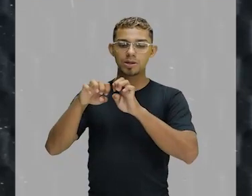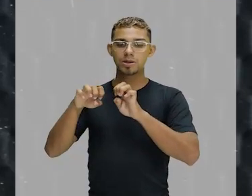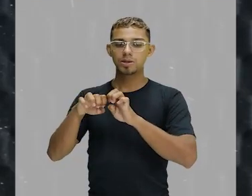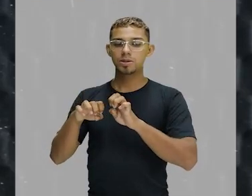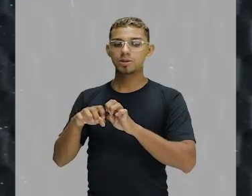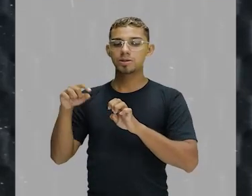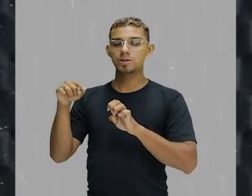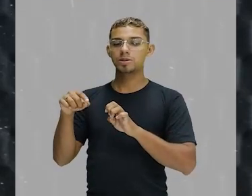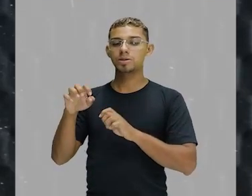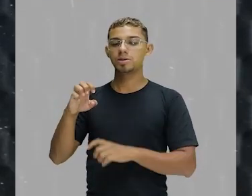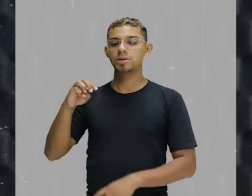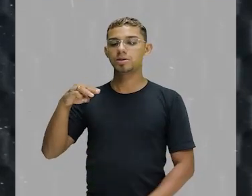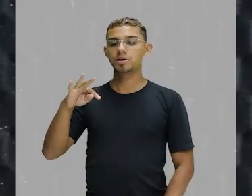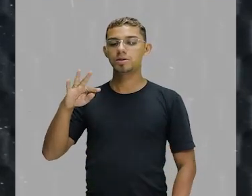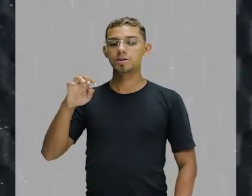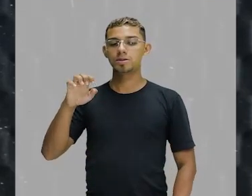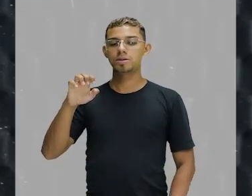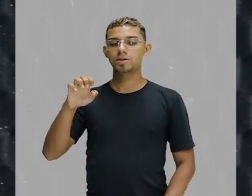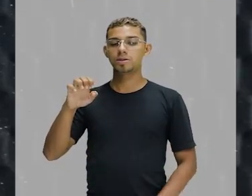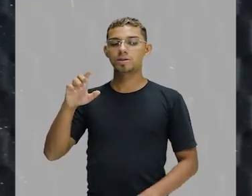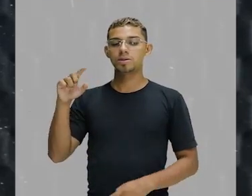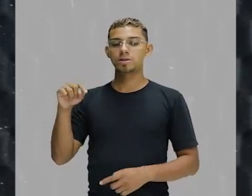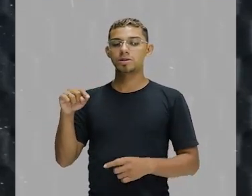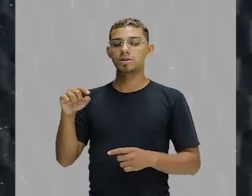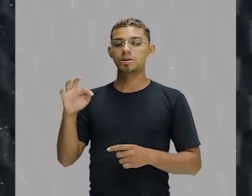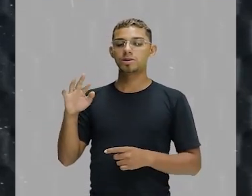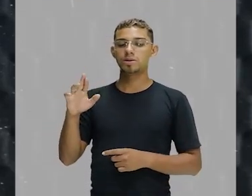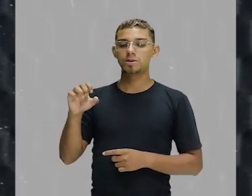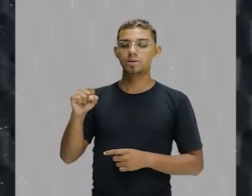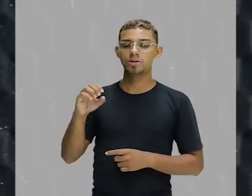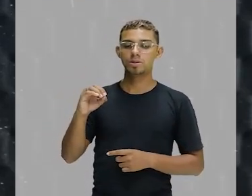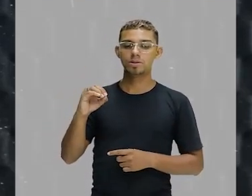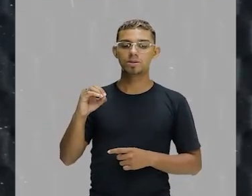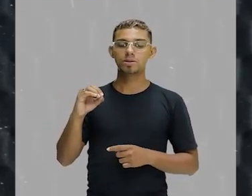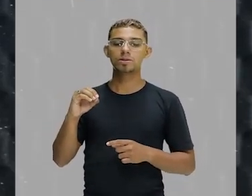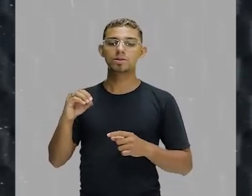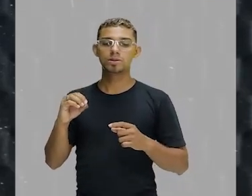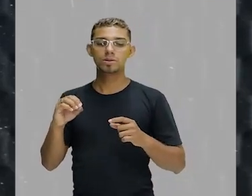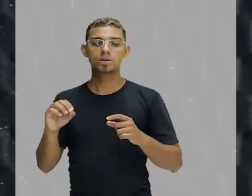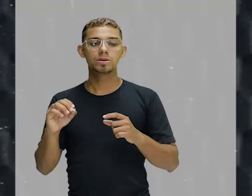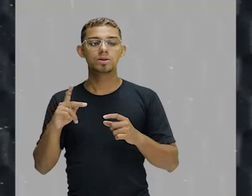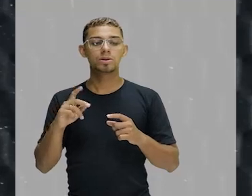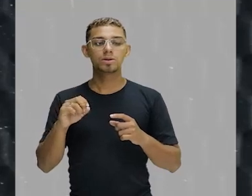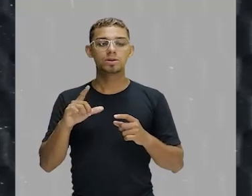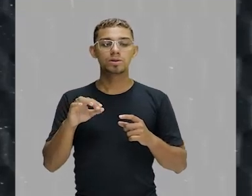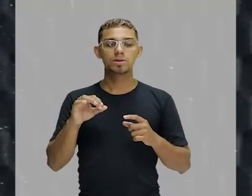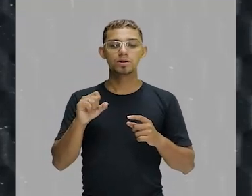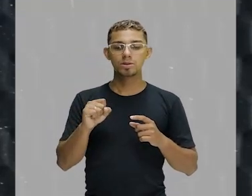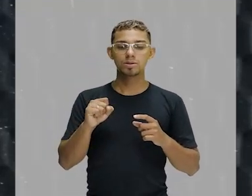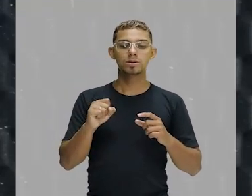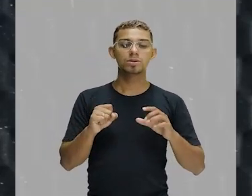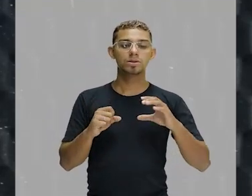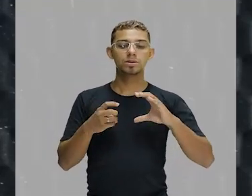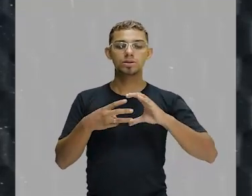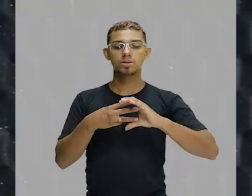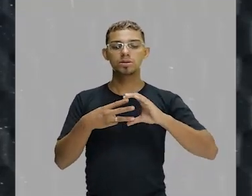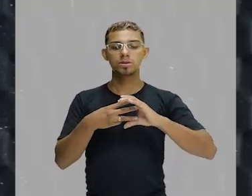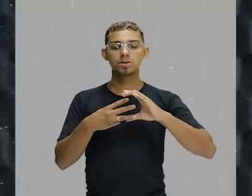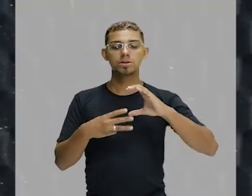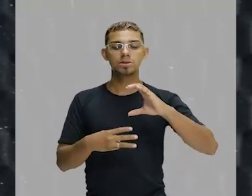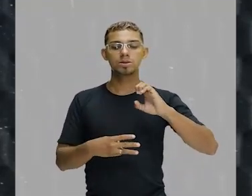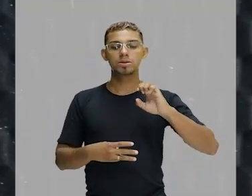que emitem o fuso acromático, eles vão estar aqui nos polos da célula. Então, alinhamento